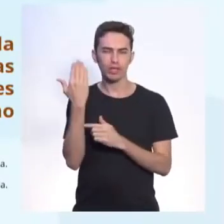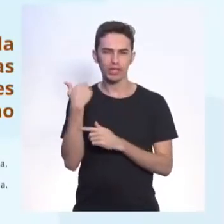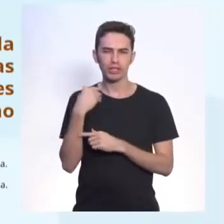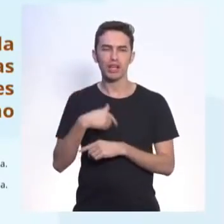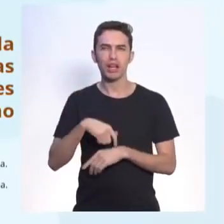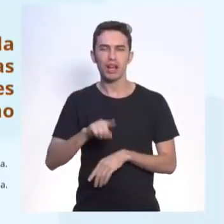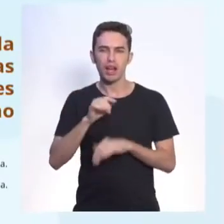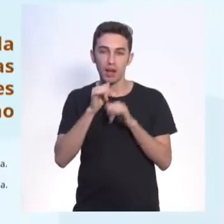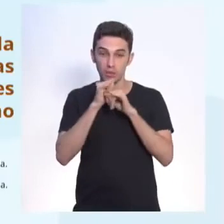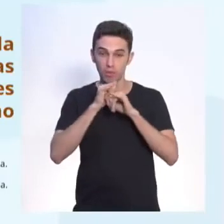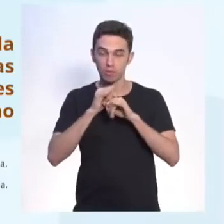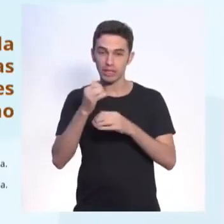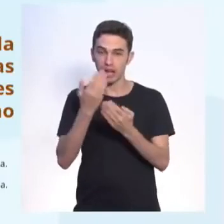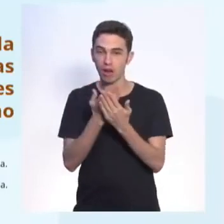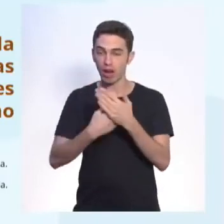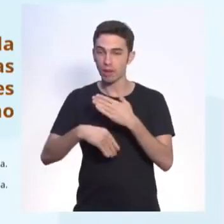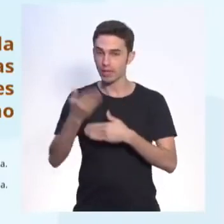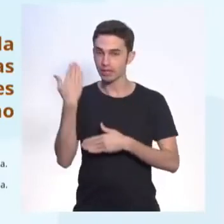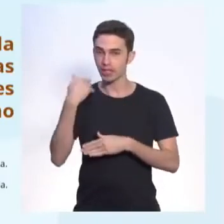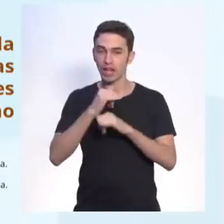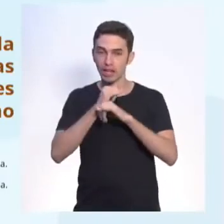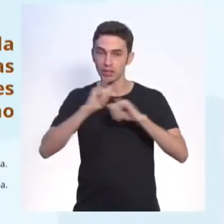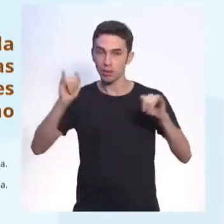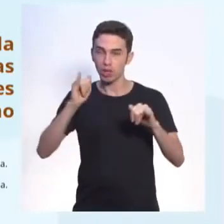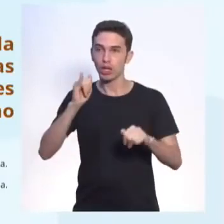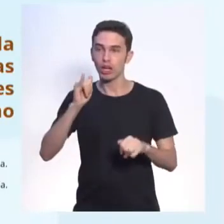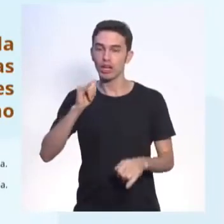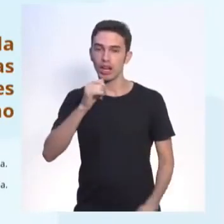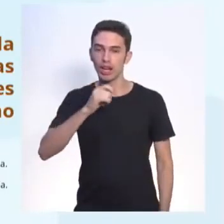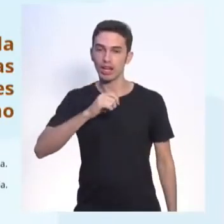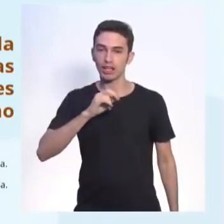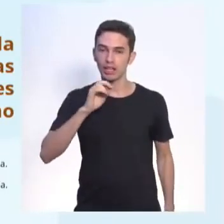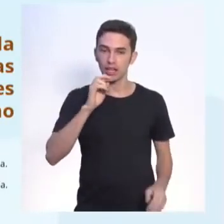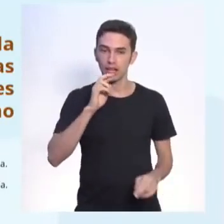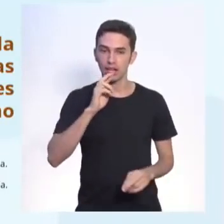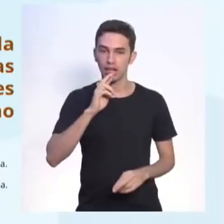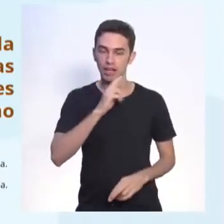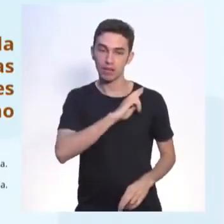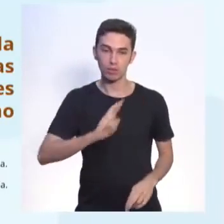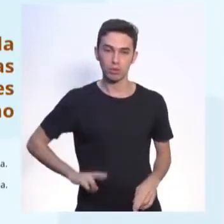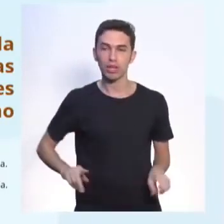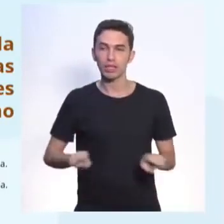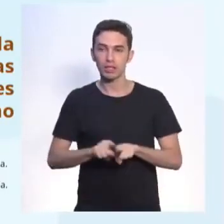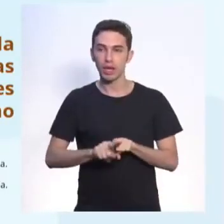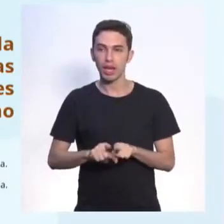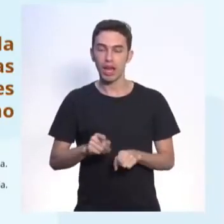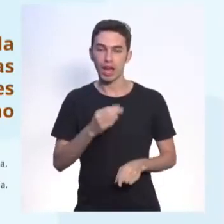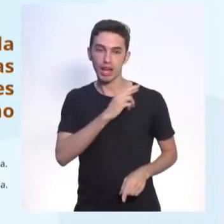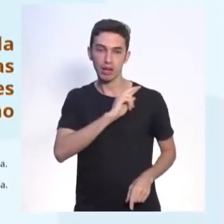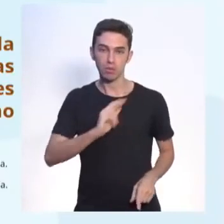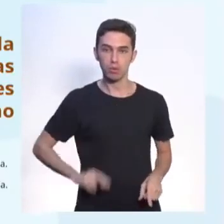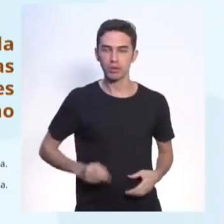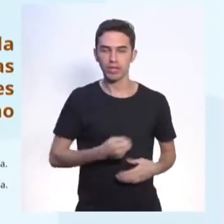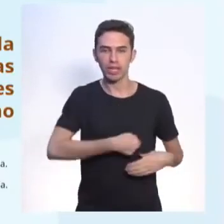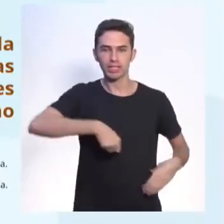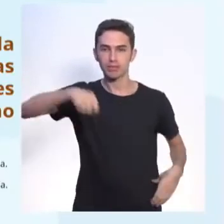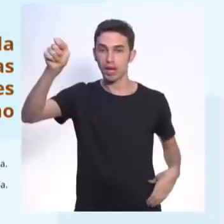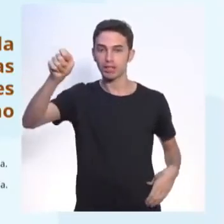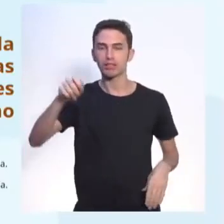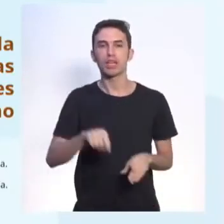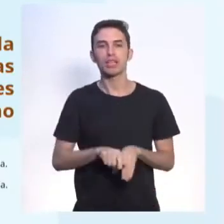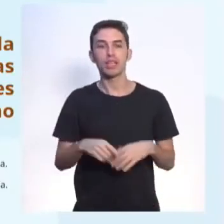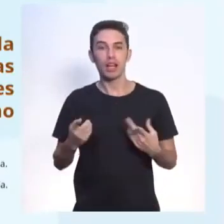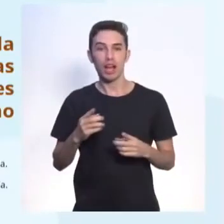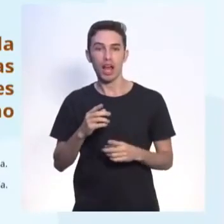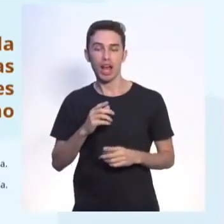da República, né, a República da Espada, né, e a República Oligárquica. A República